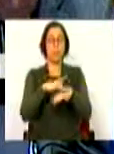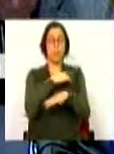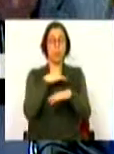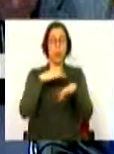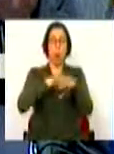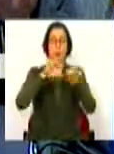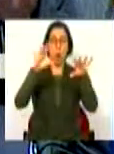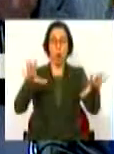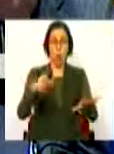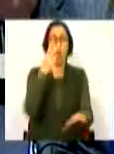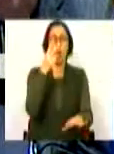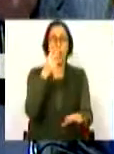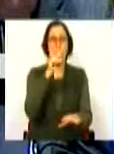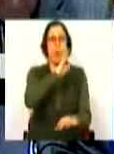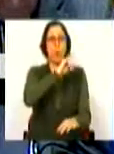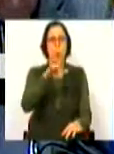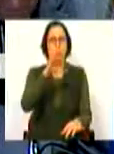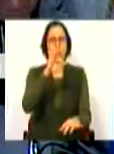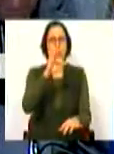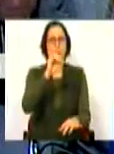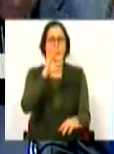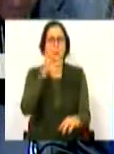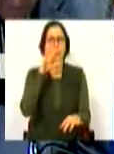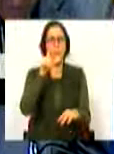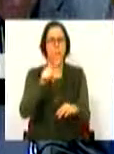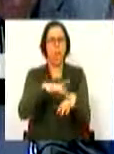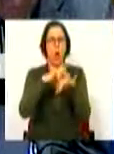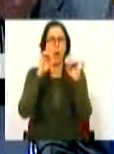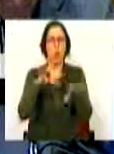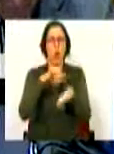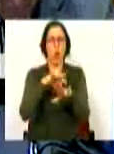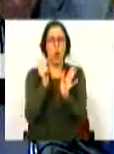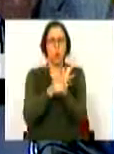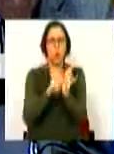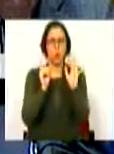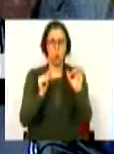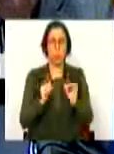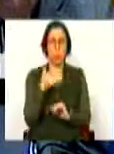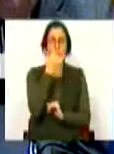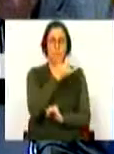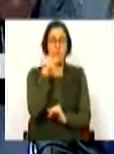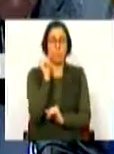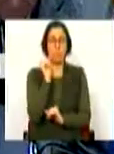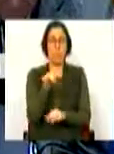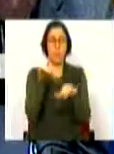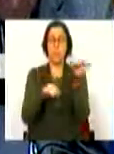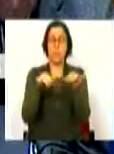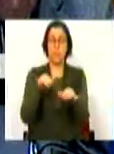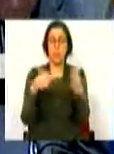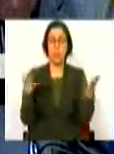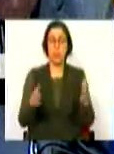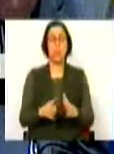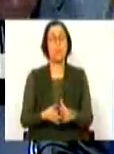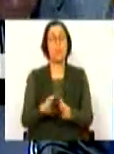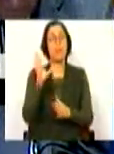consultas hospitalares temos mais 204 mil consultas hospitalares. Temos mais 22 mil cirurgias